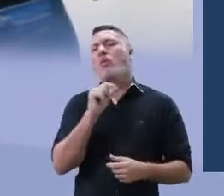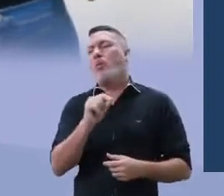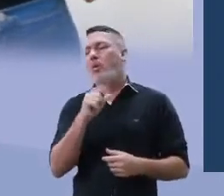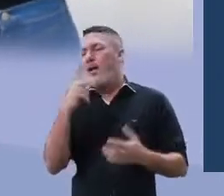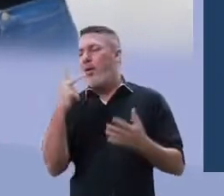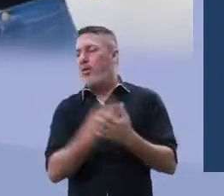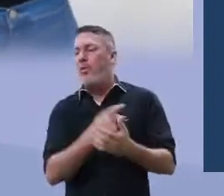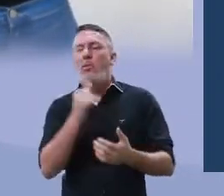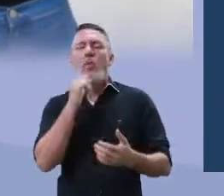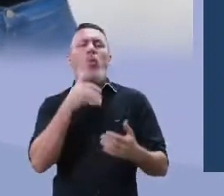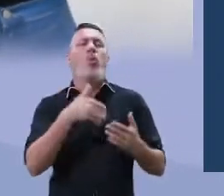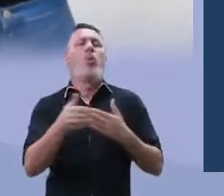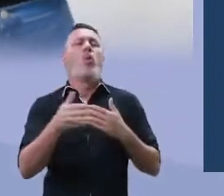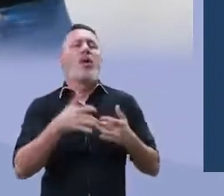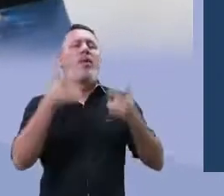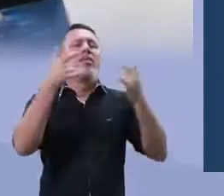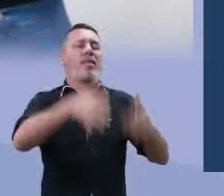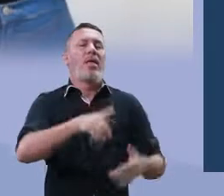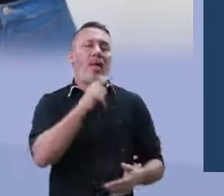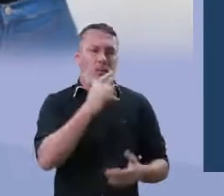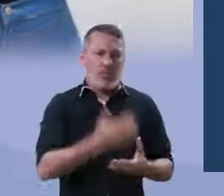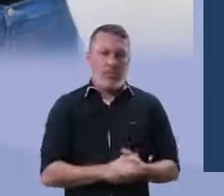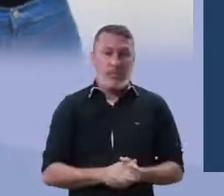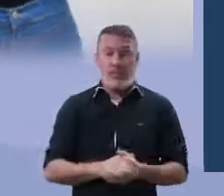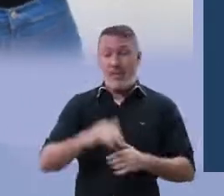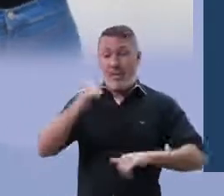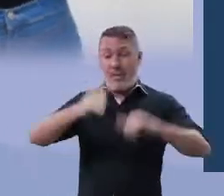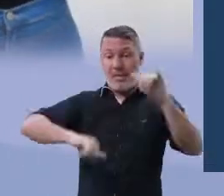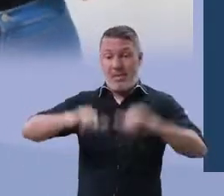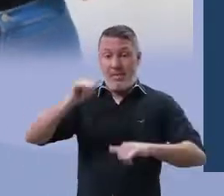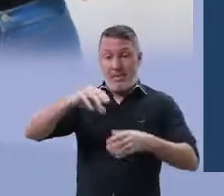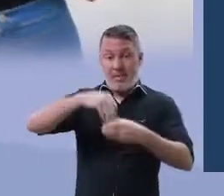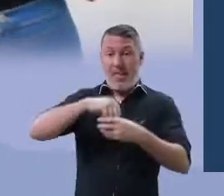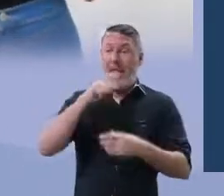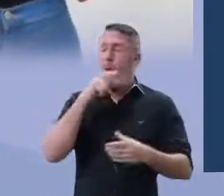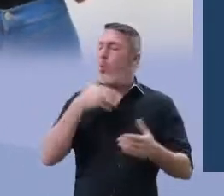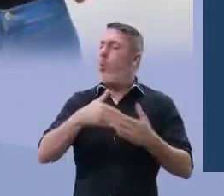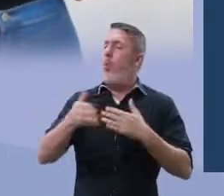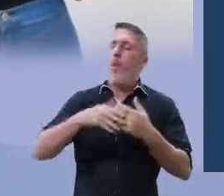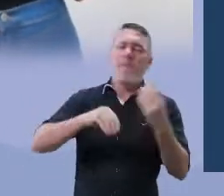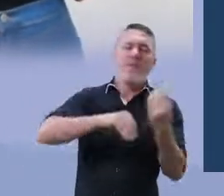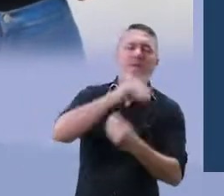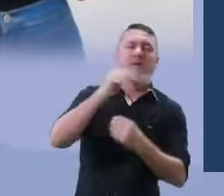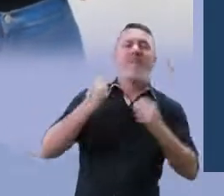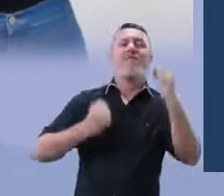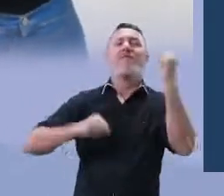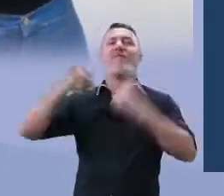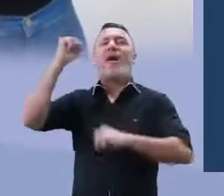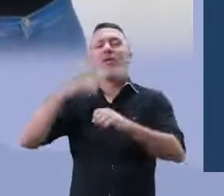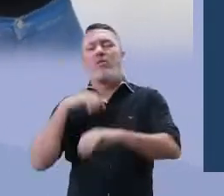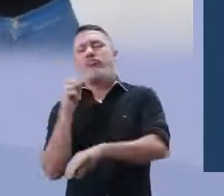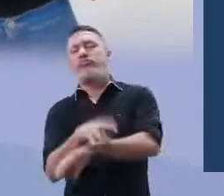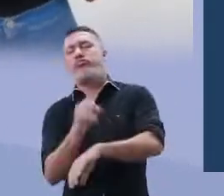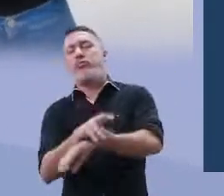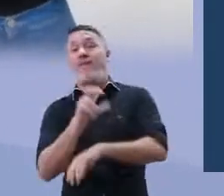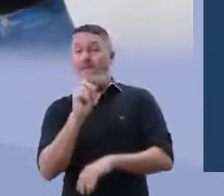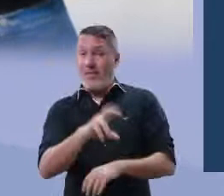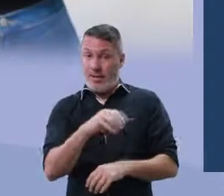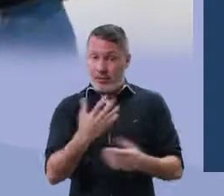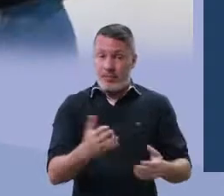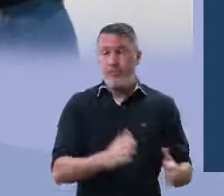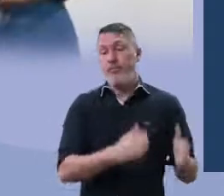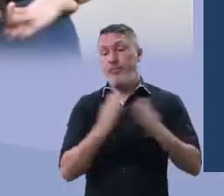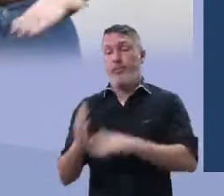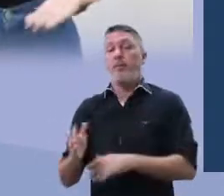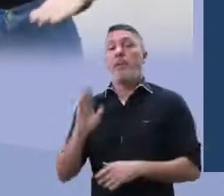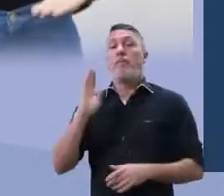por exemplo, sedimento caindo dentro dessa água. Química, qualquer composto químico despejado por uma